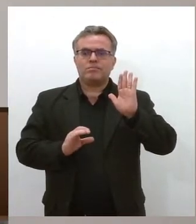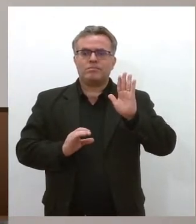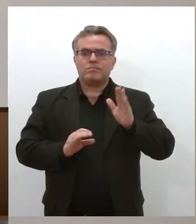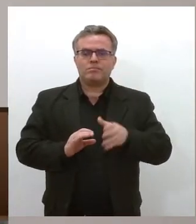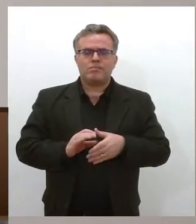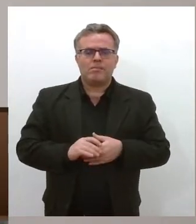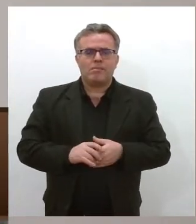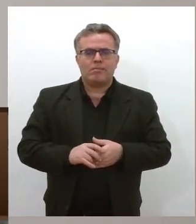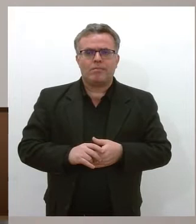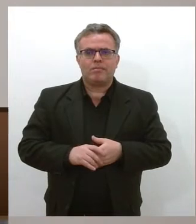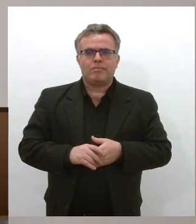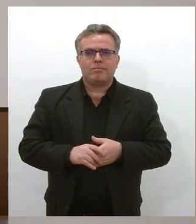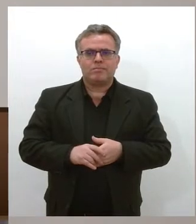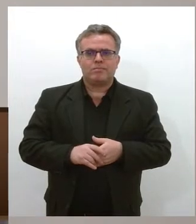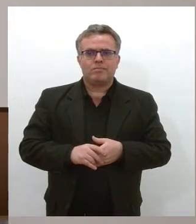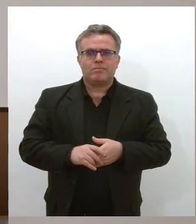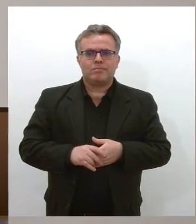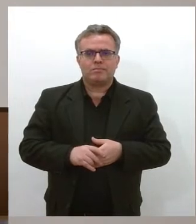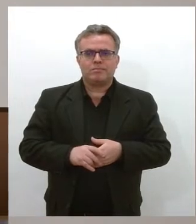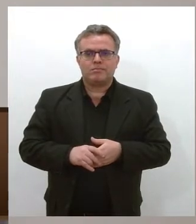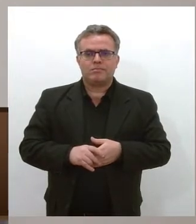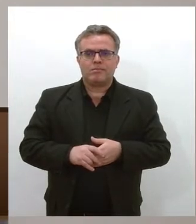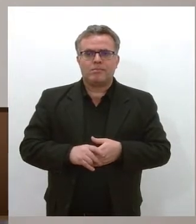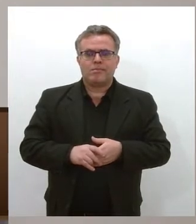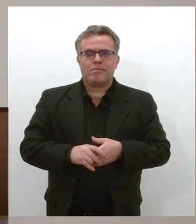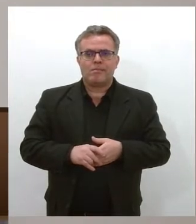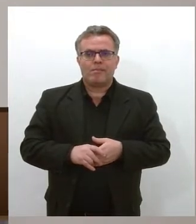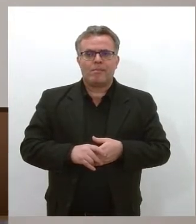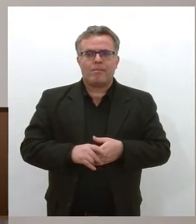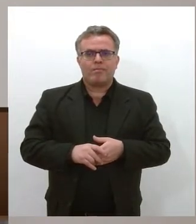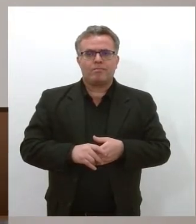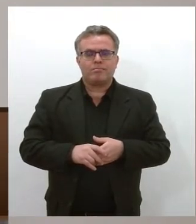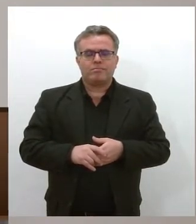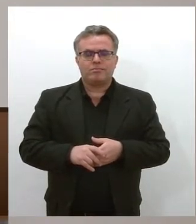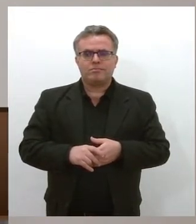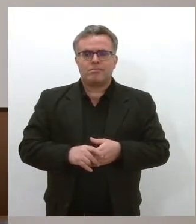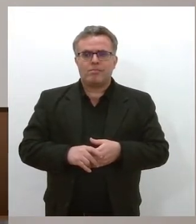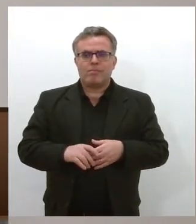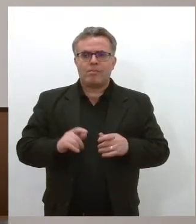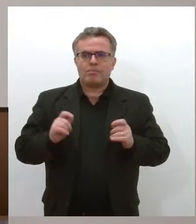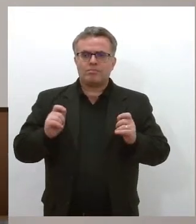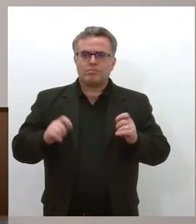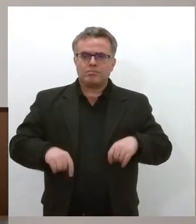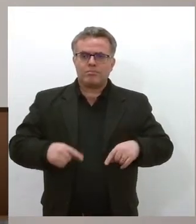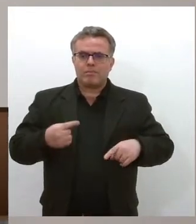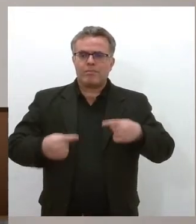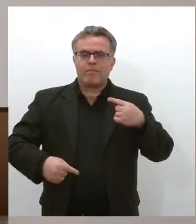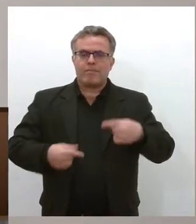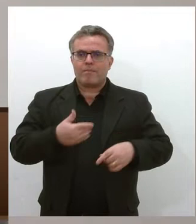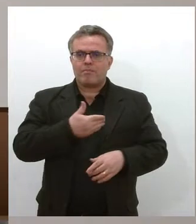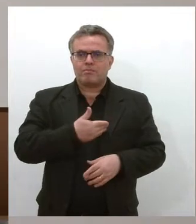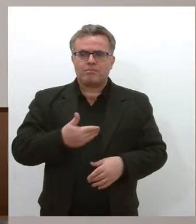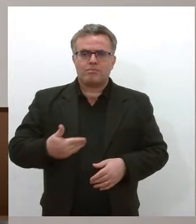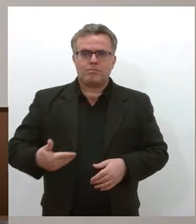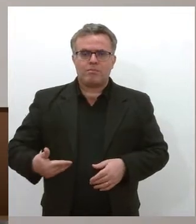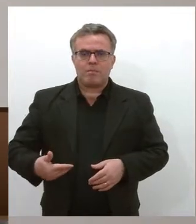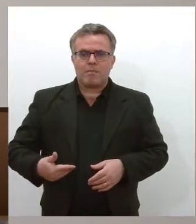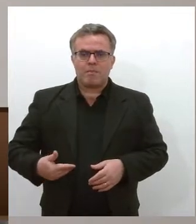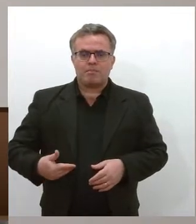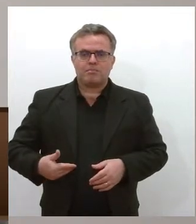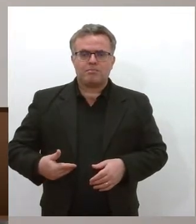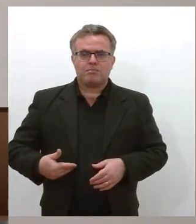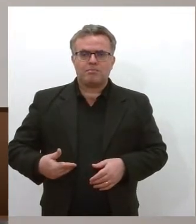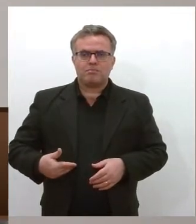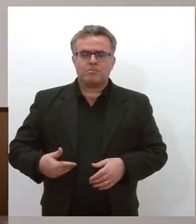oportunidade de criar melhor e mais representativo, porque as políticas públicas também não são só para mulheres, né? Quando você